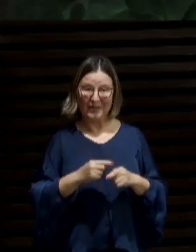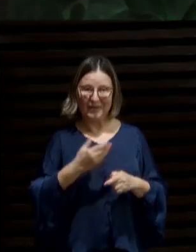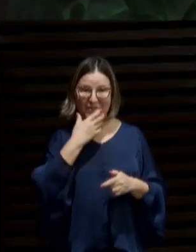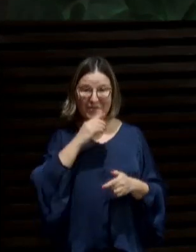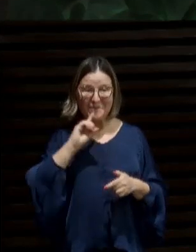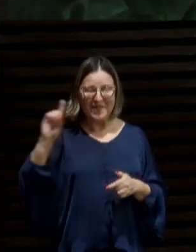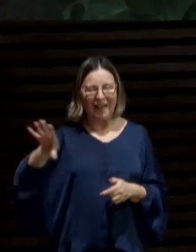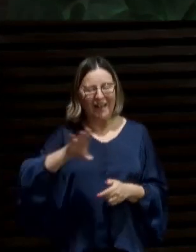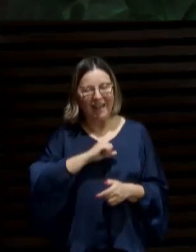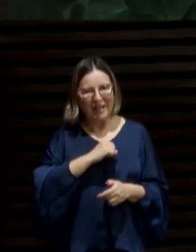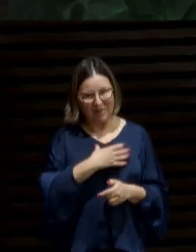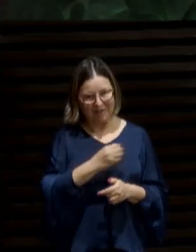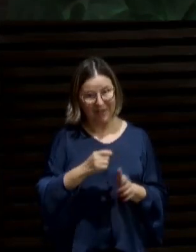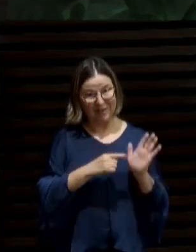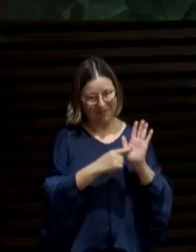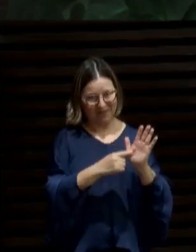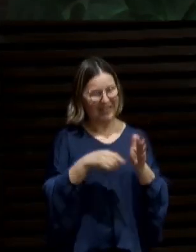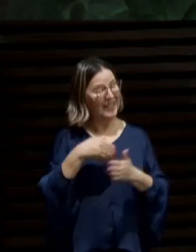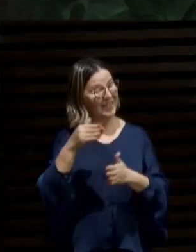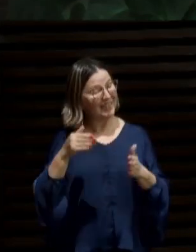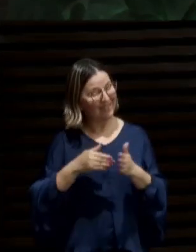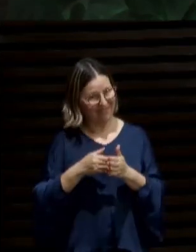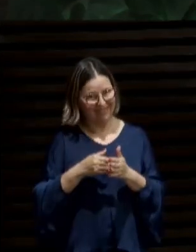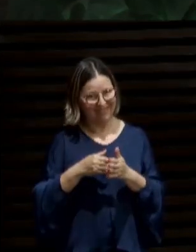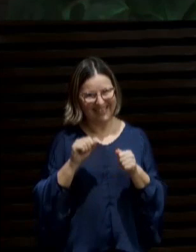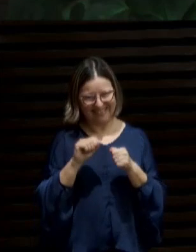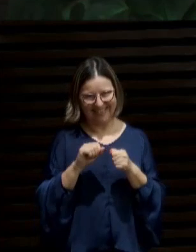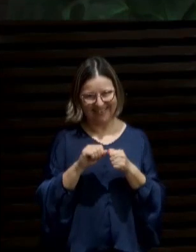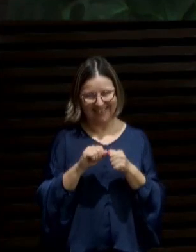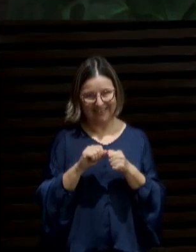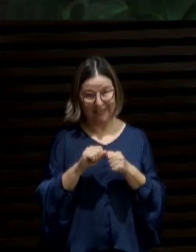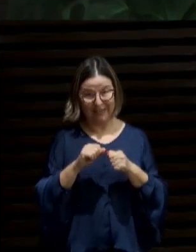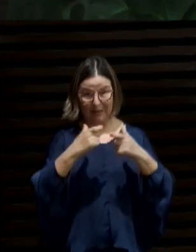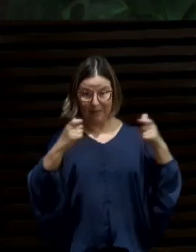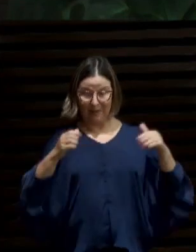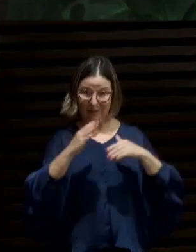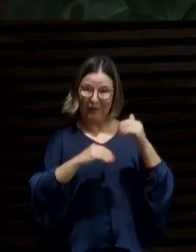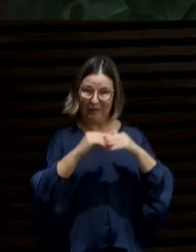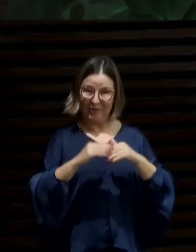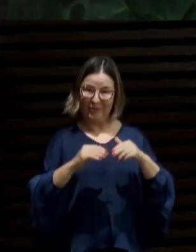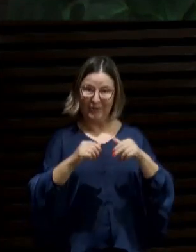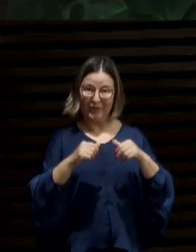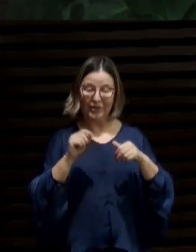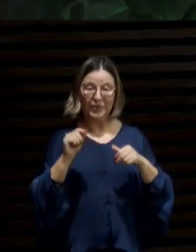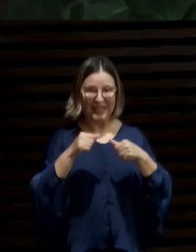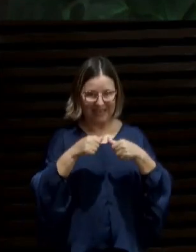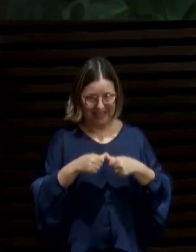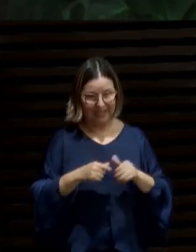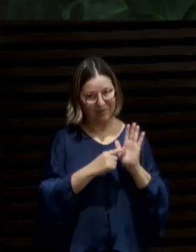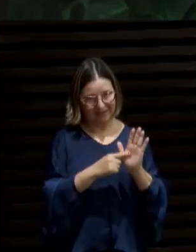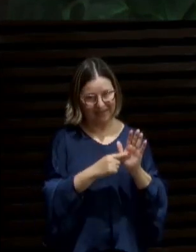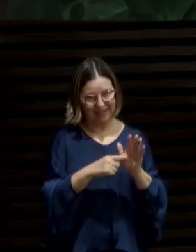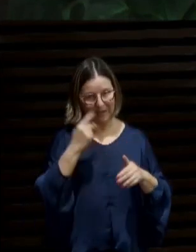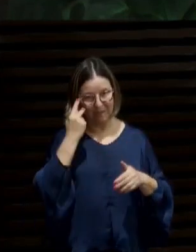o Filho e lhe mostra tudo o que faz. E maiores obras do que estas lhe mostrará,